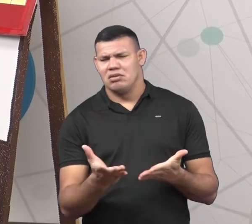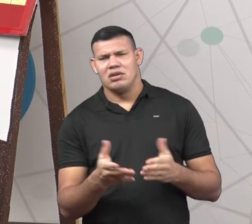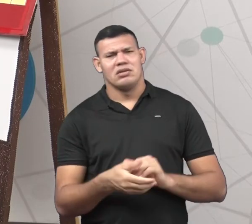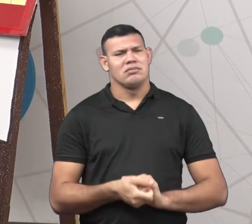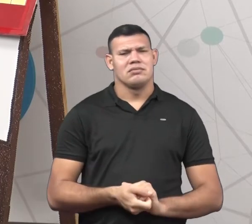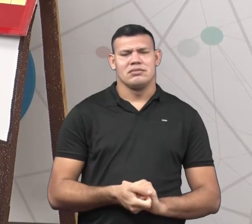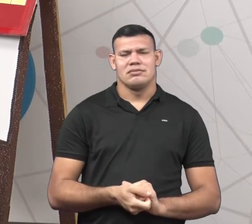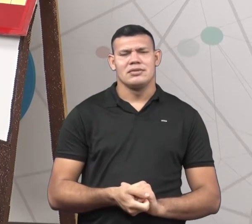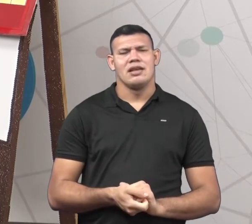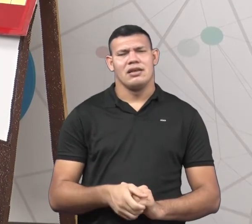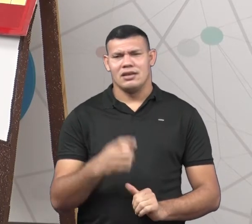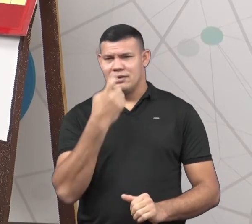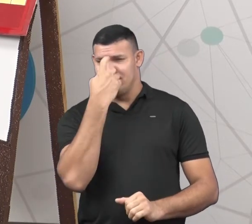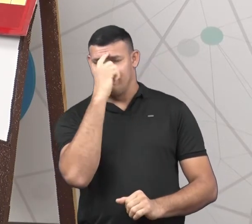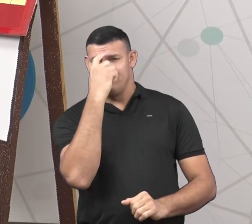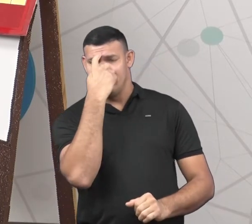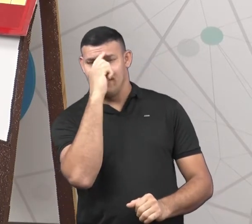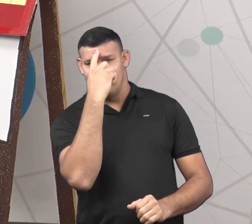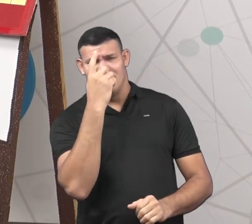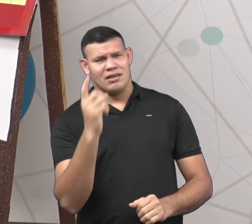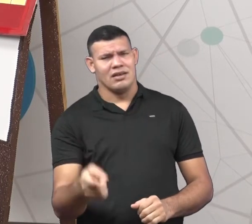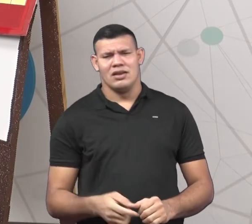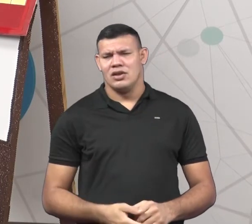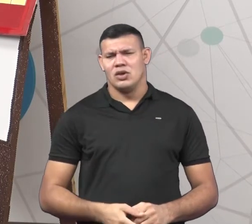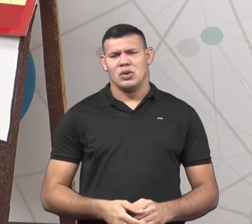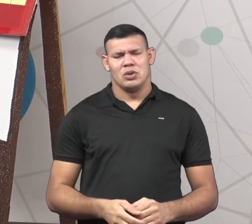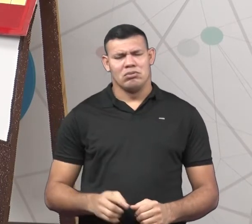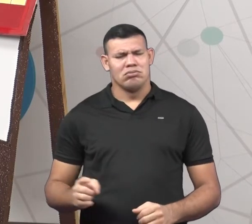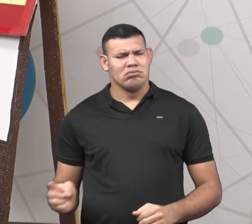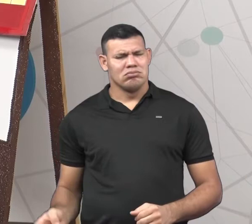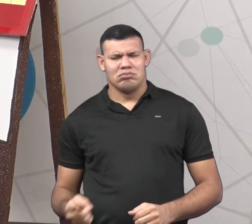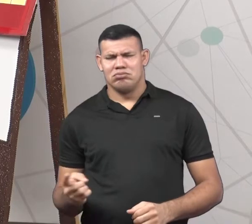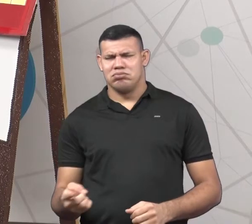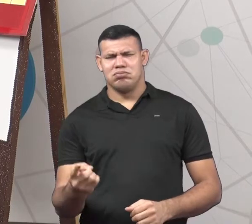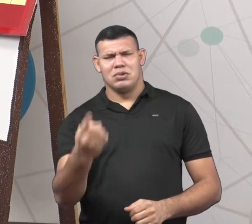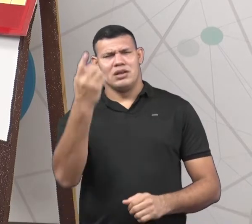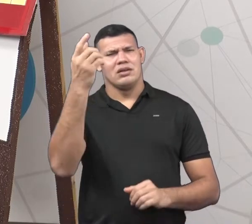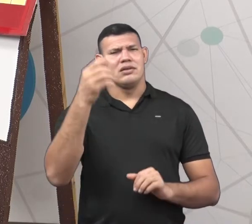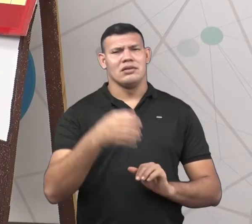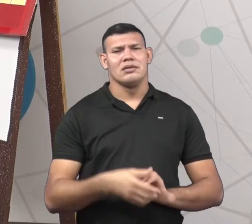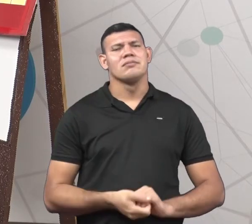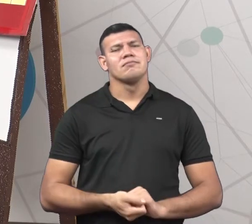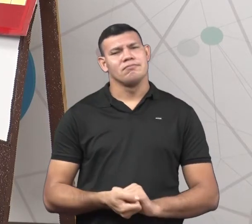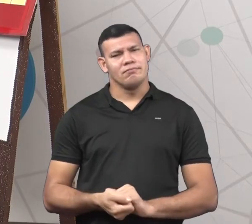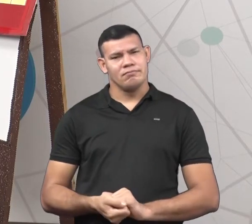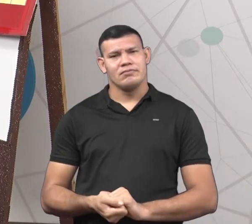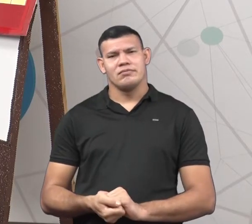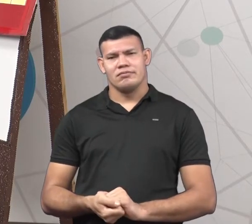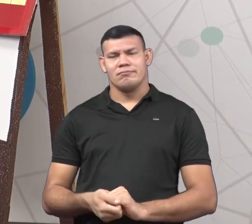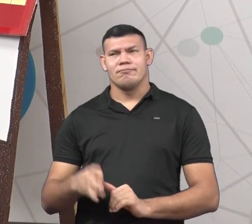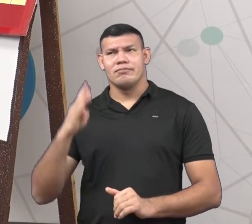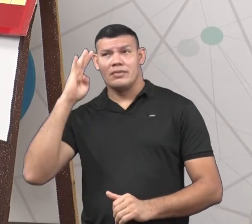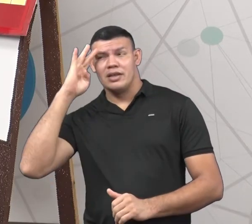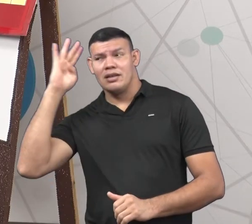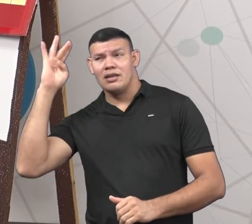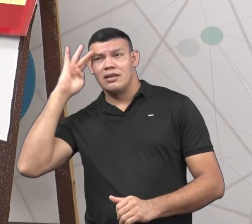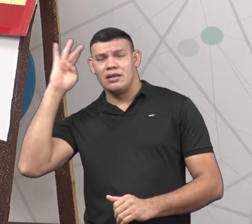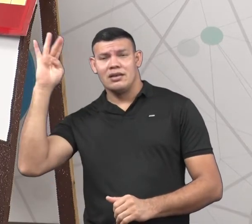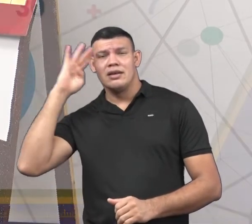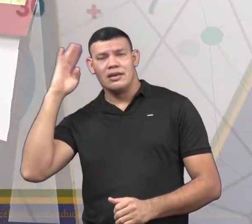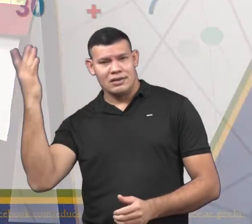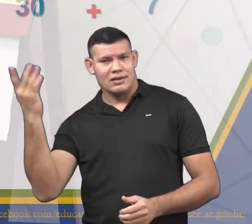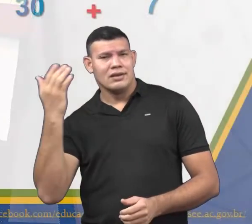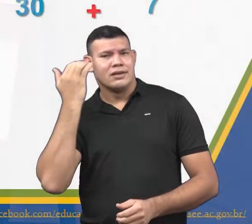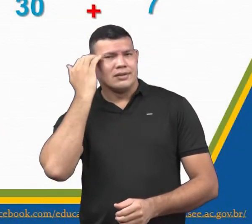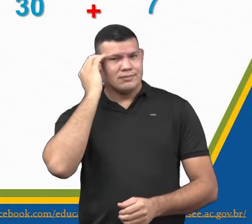classes, porque eles são infinitos. Qualquer número que a nossa mente ela possa alcançar. Tudo